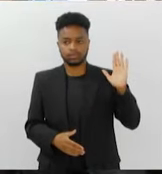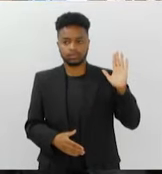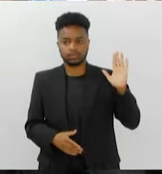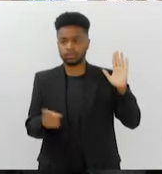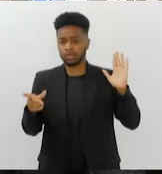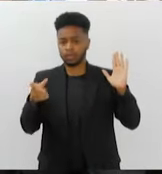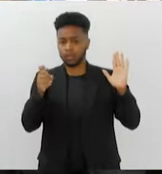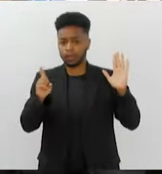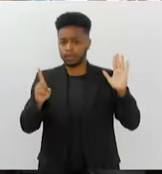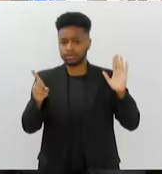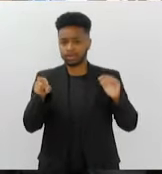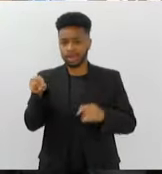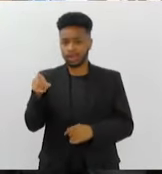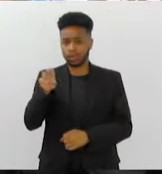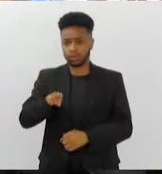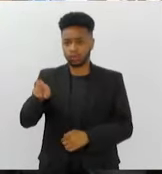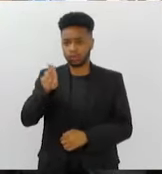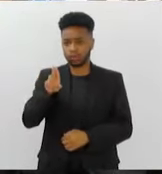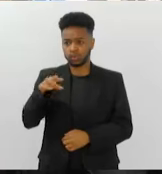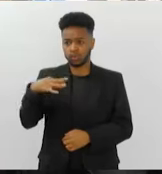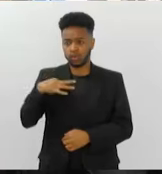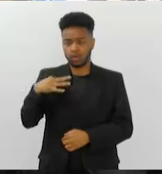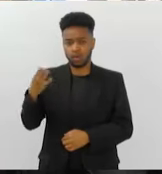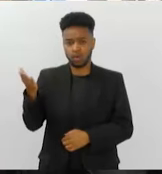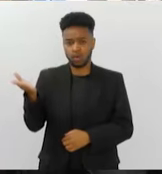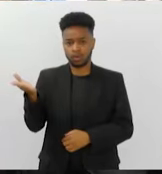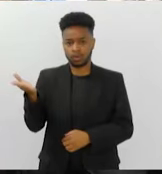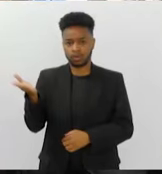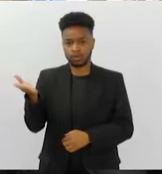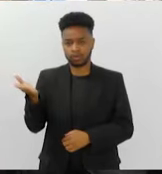ela está vestindo Dior, né? De que...